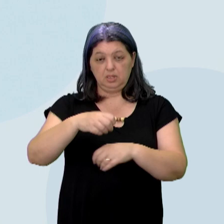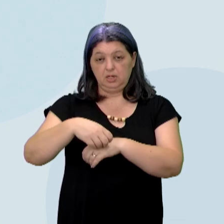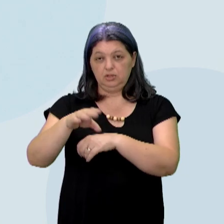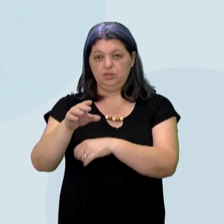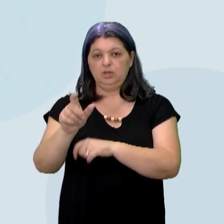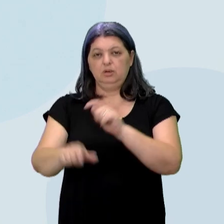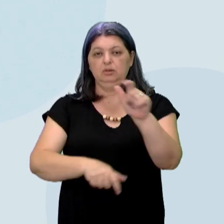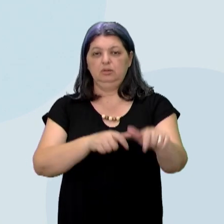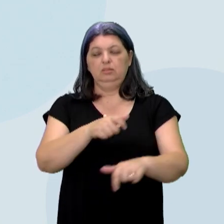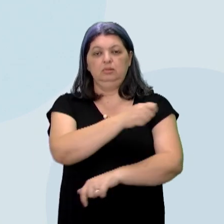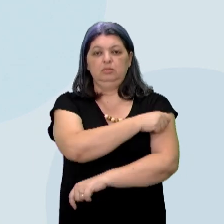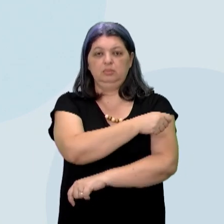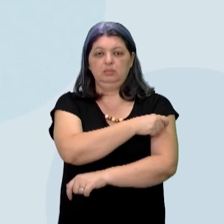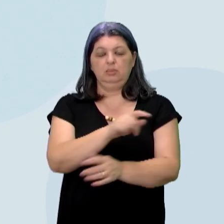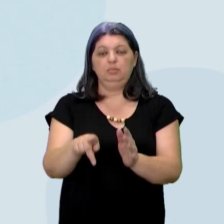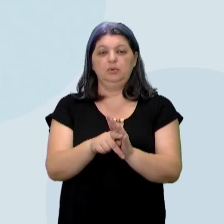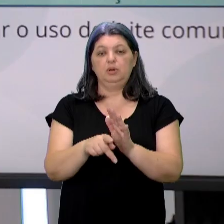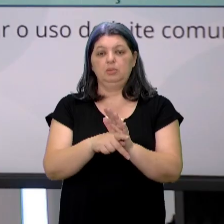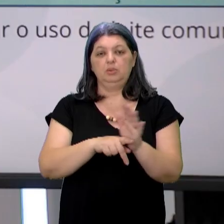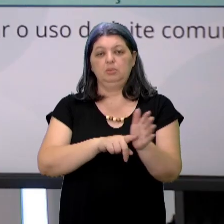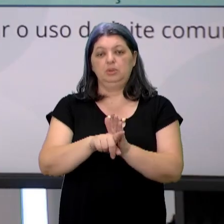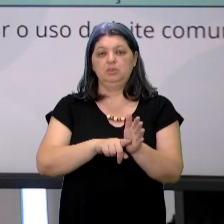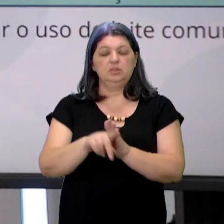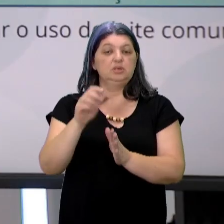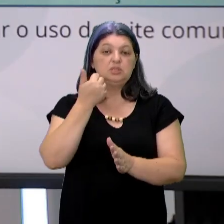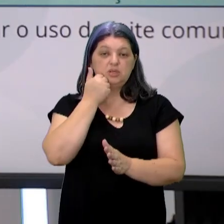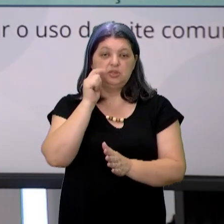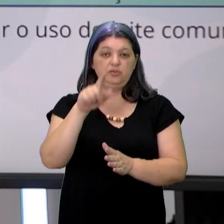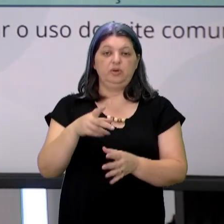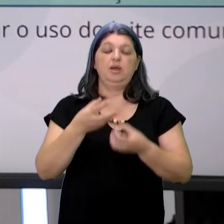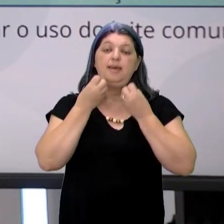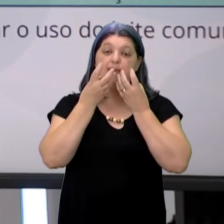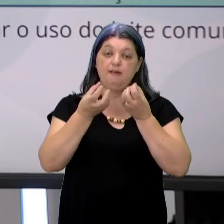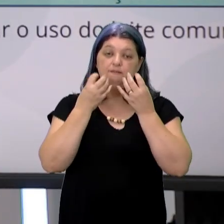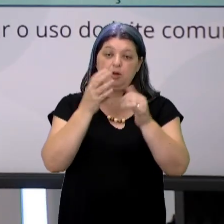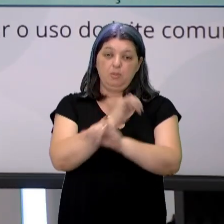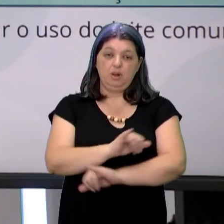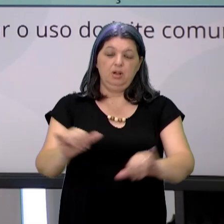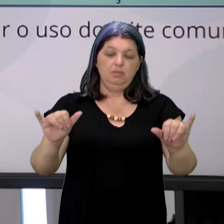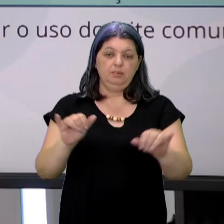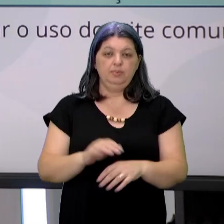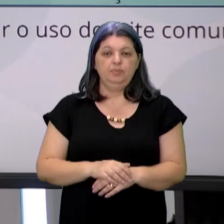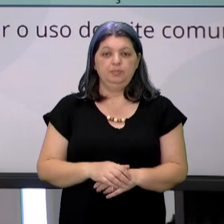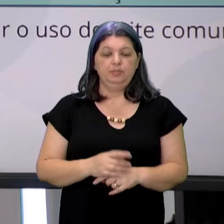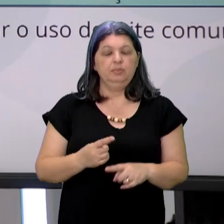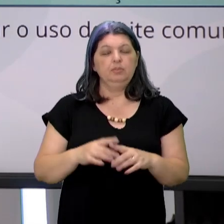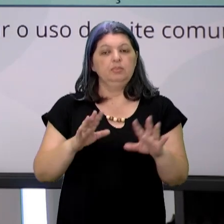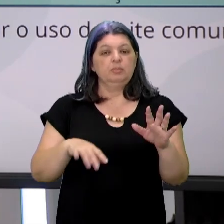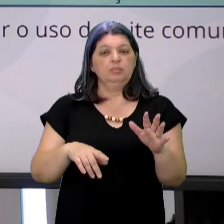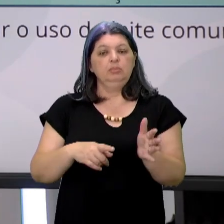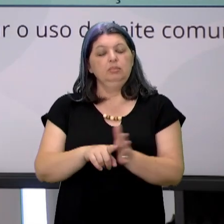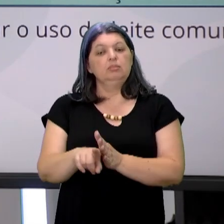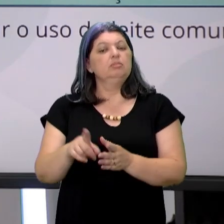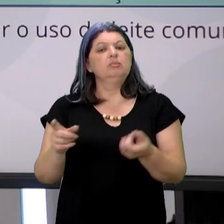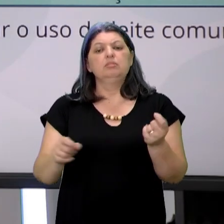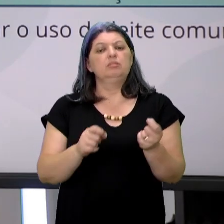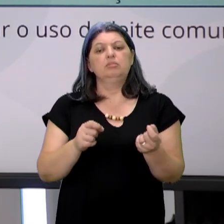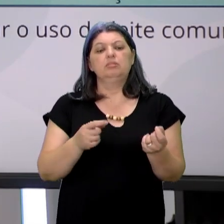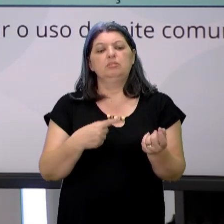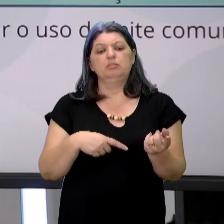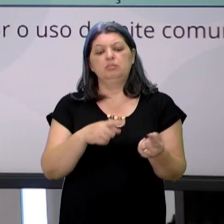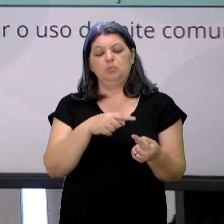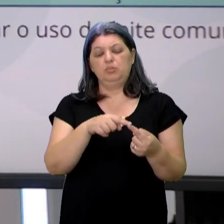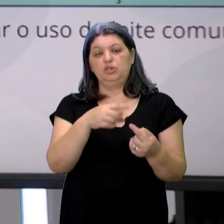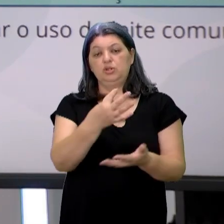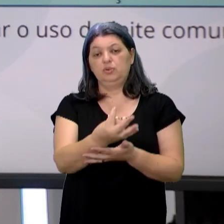que artigo de divulgação científica ele tem esse propósito, informar. Então, sempre que surgir aí perguntas desse tipo, qual é a finalidade desse